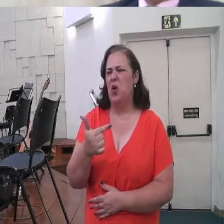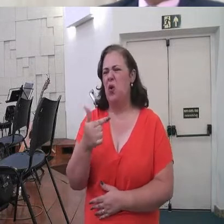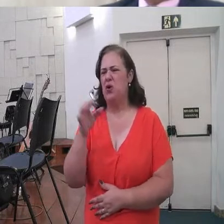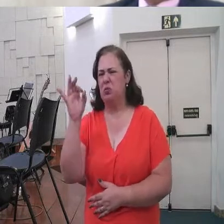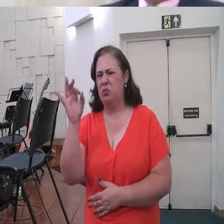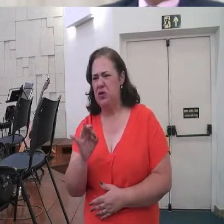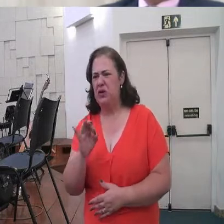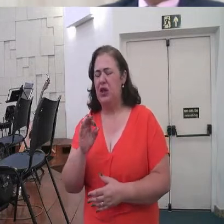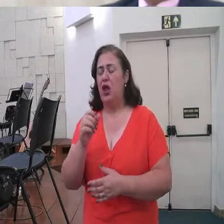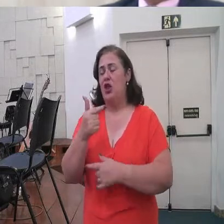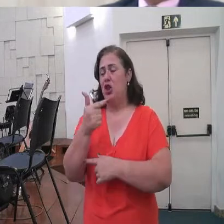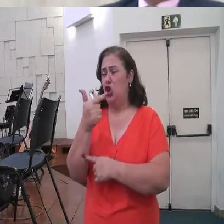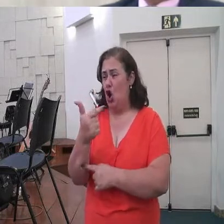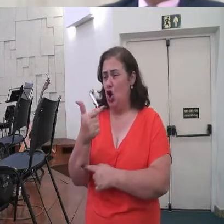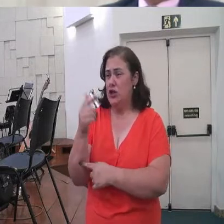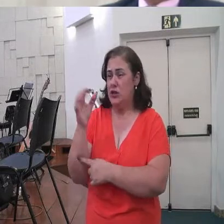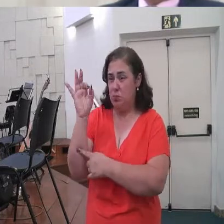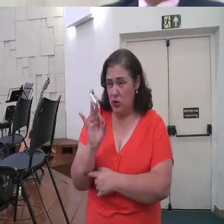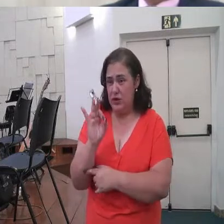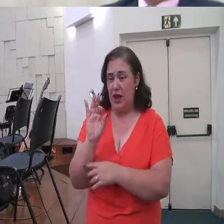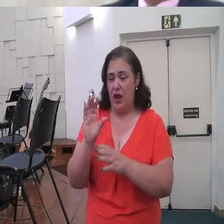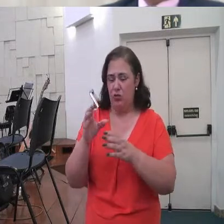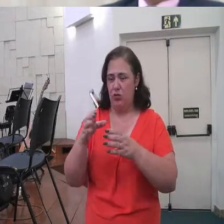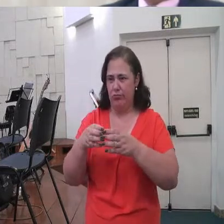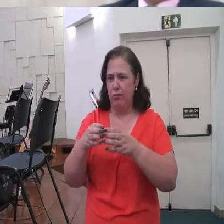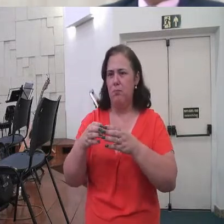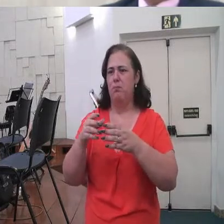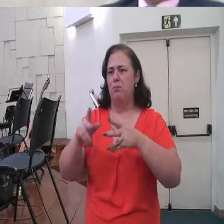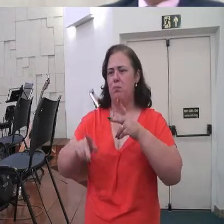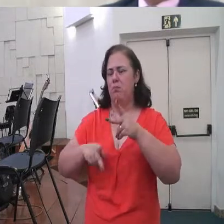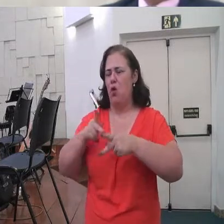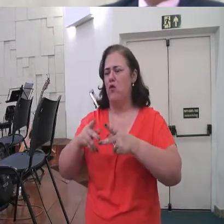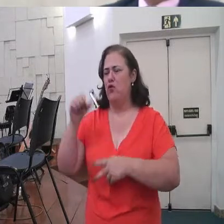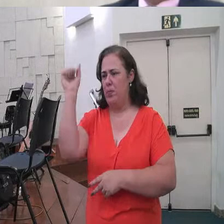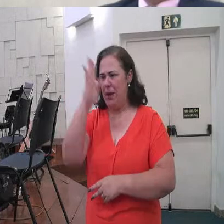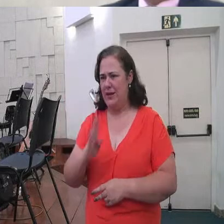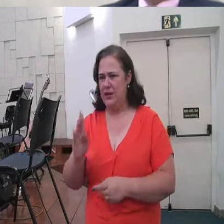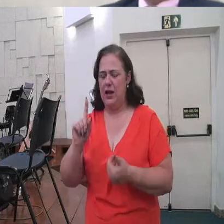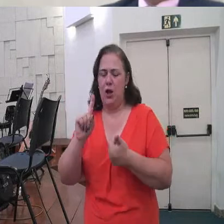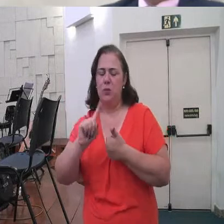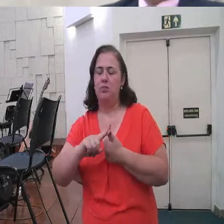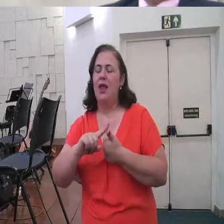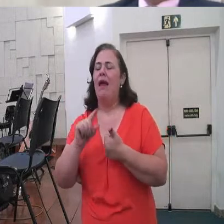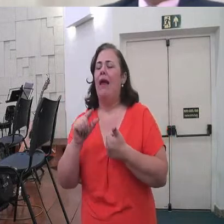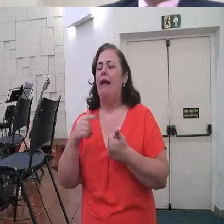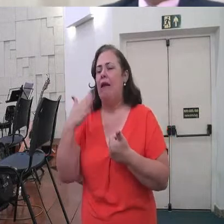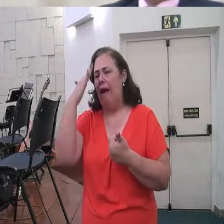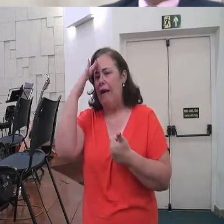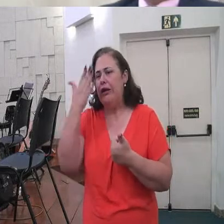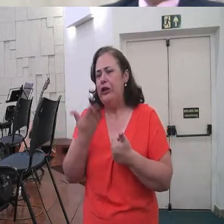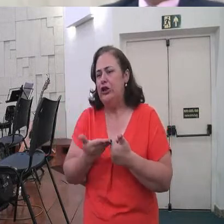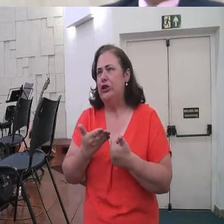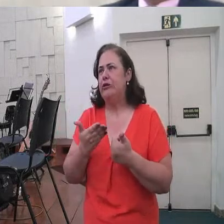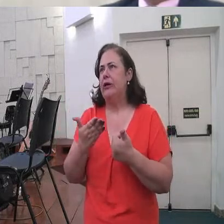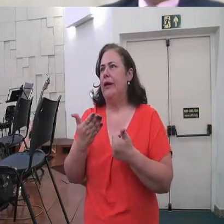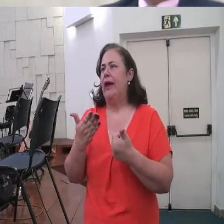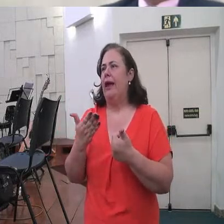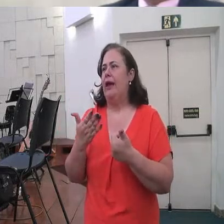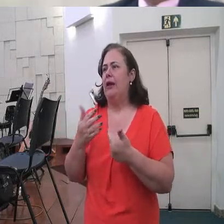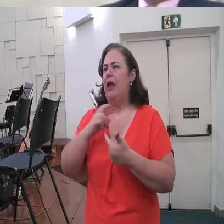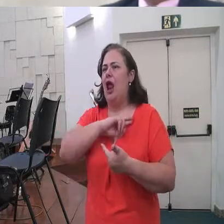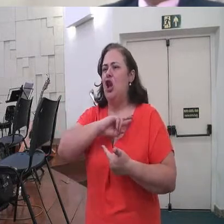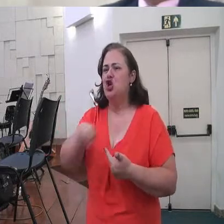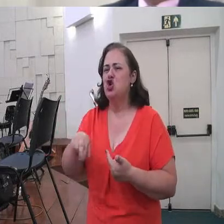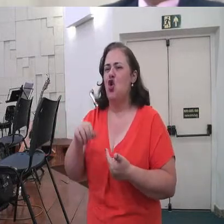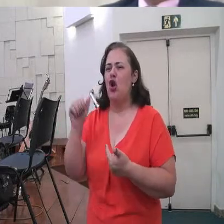2%. Então observe que em 100%, 8% apenas não professam